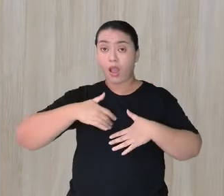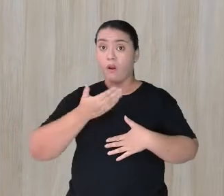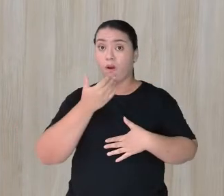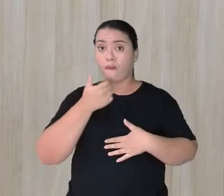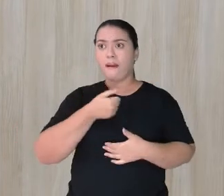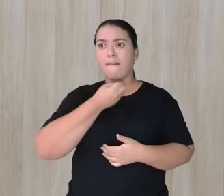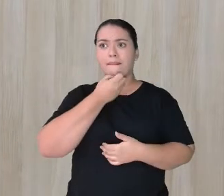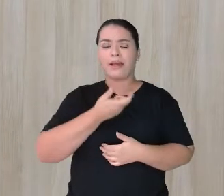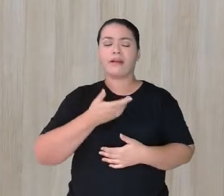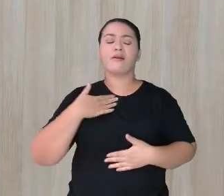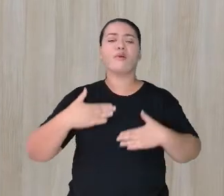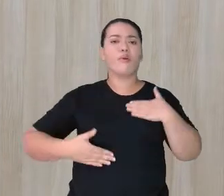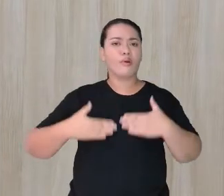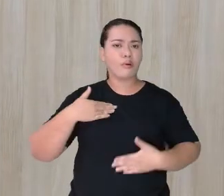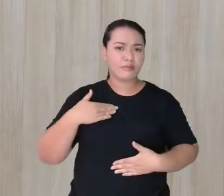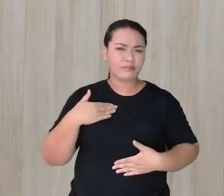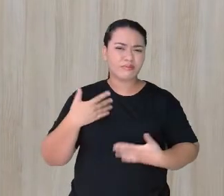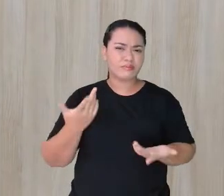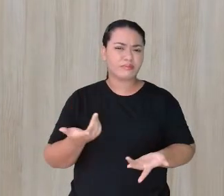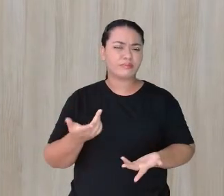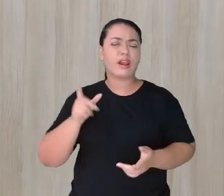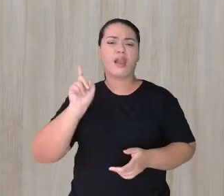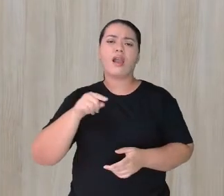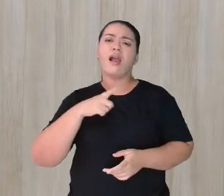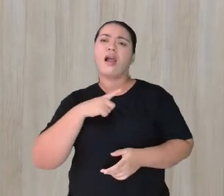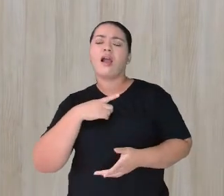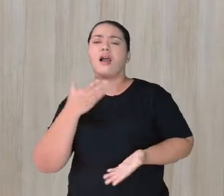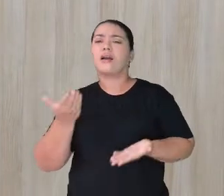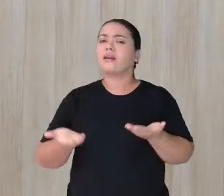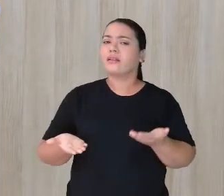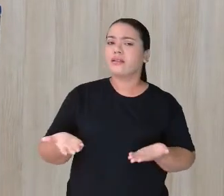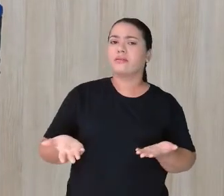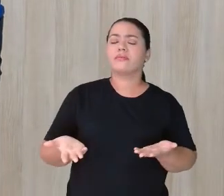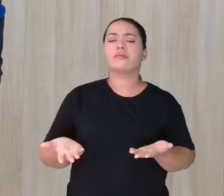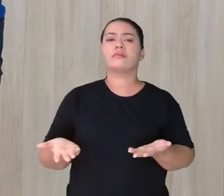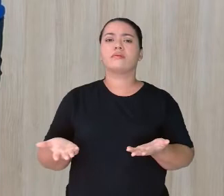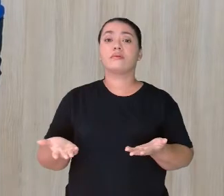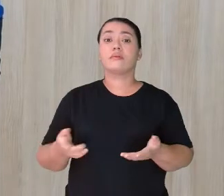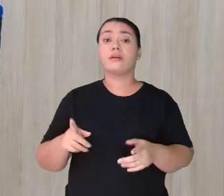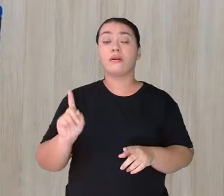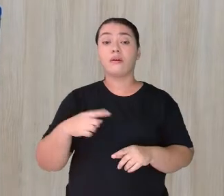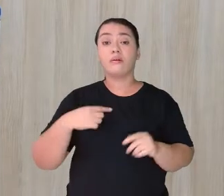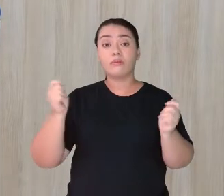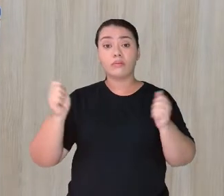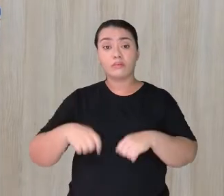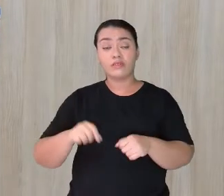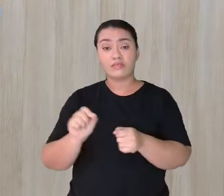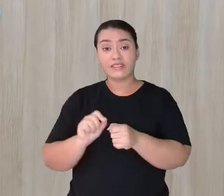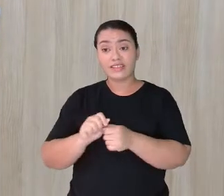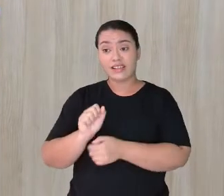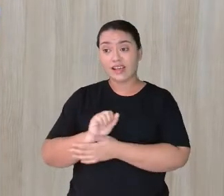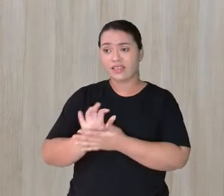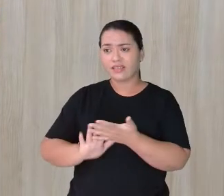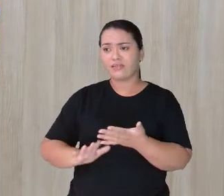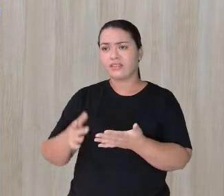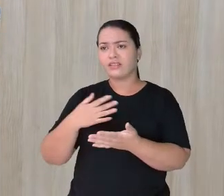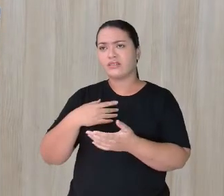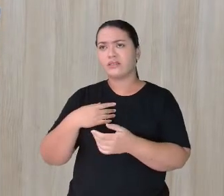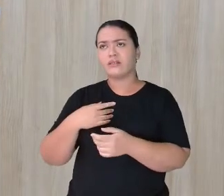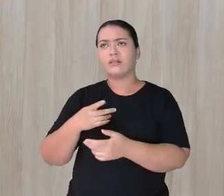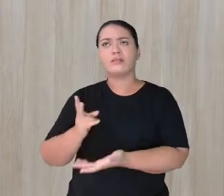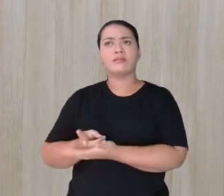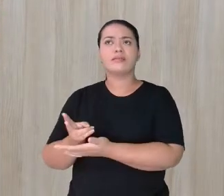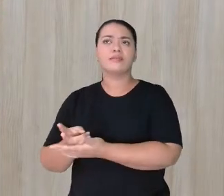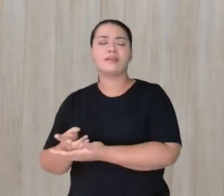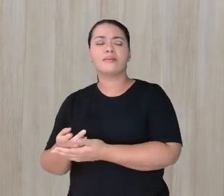assimilar melhor, ele consiga se equilibrar, né? Ele consiga realizar, eu possa conseguir realizar as atividades